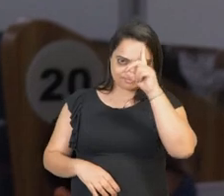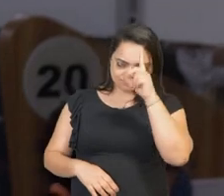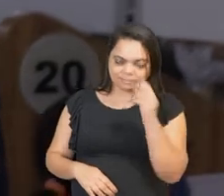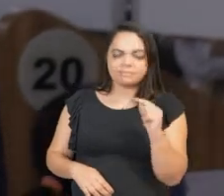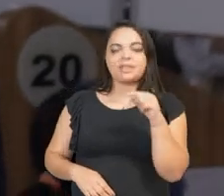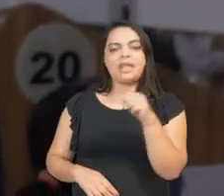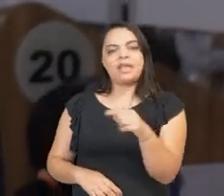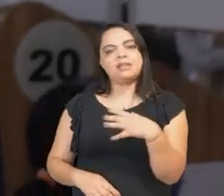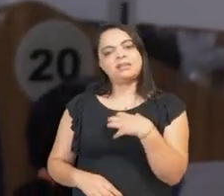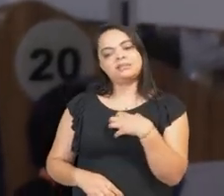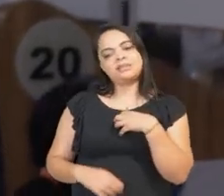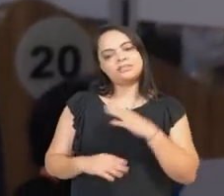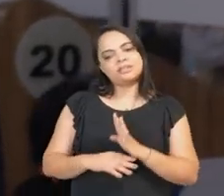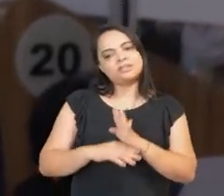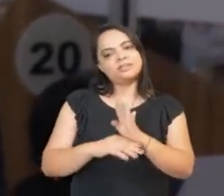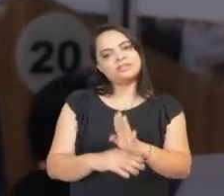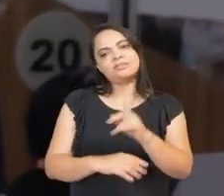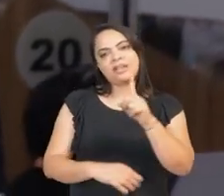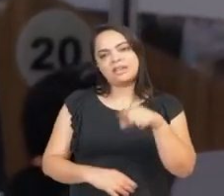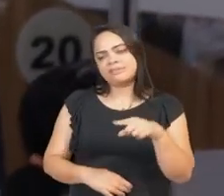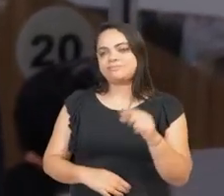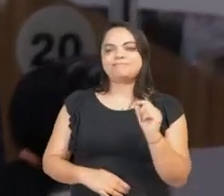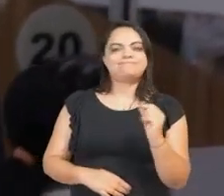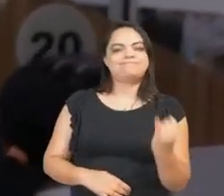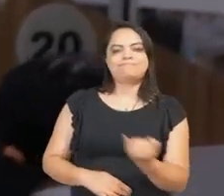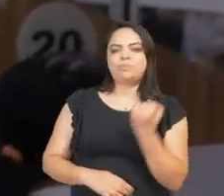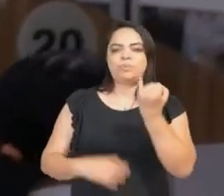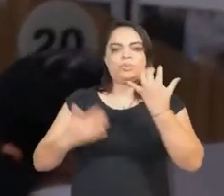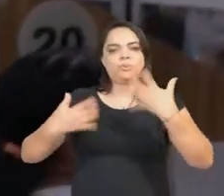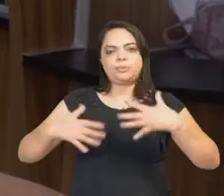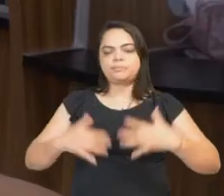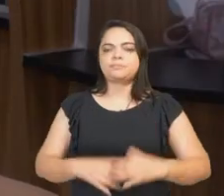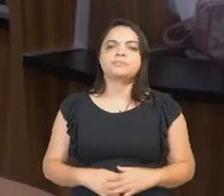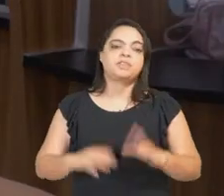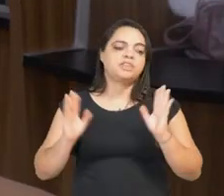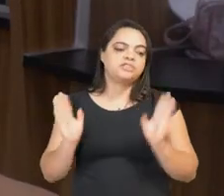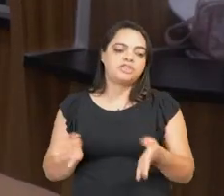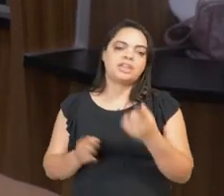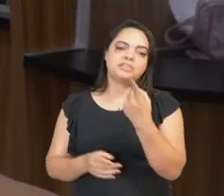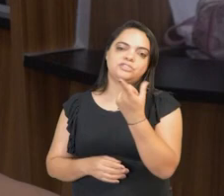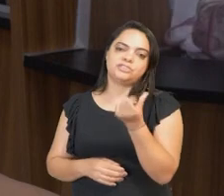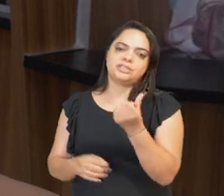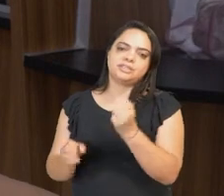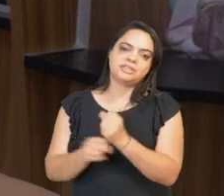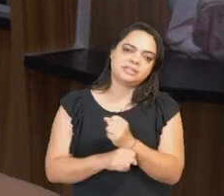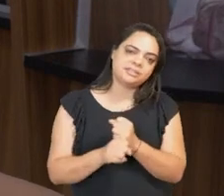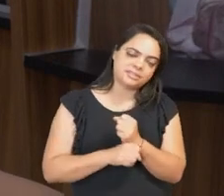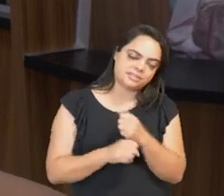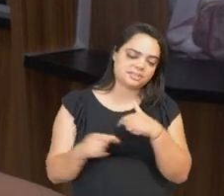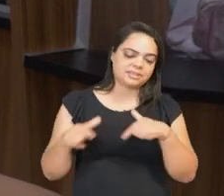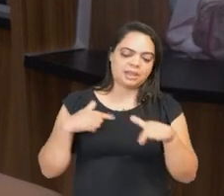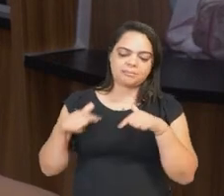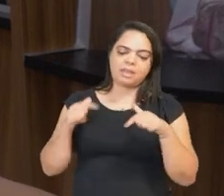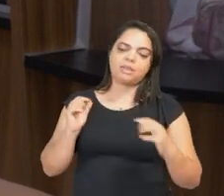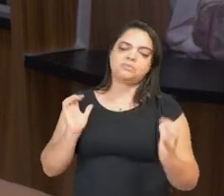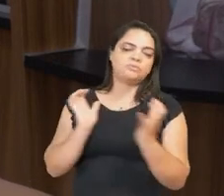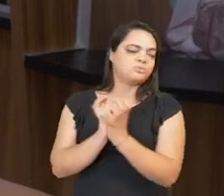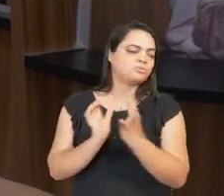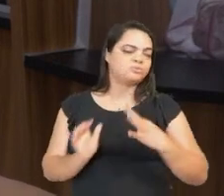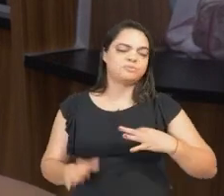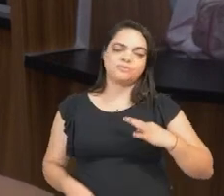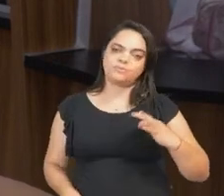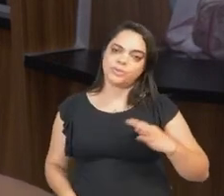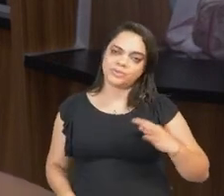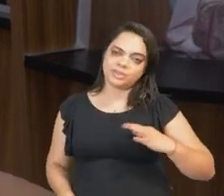e para ela ajudar é algo que não tem preço já tem 16 anos que eu estou no grupo que